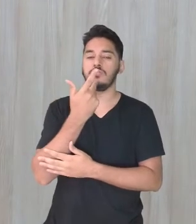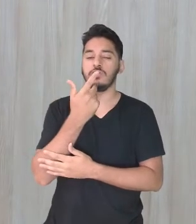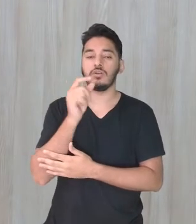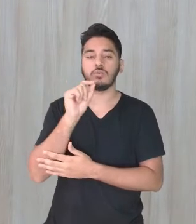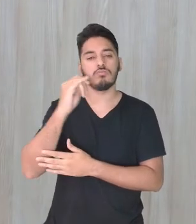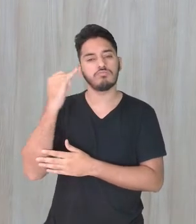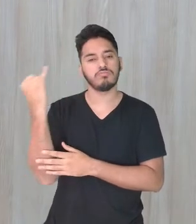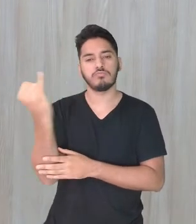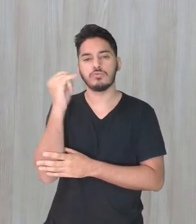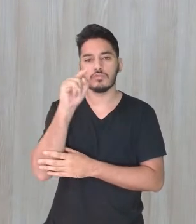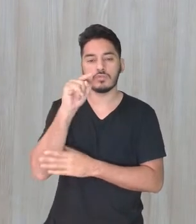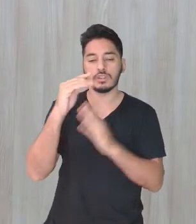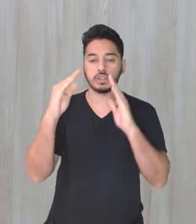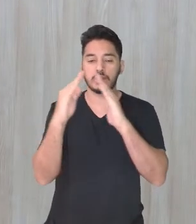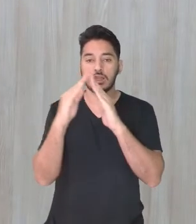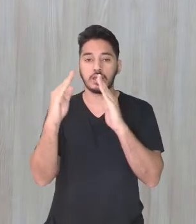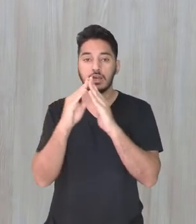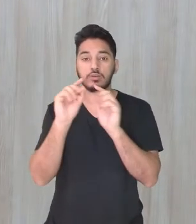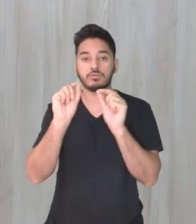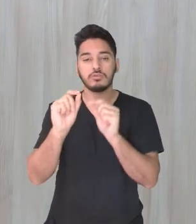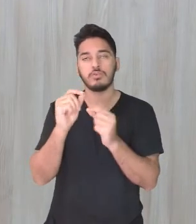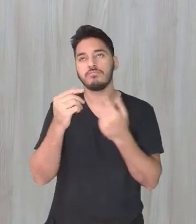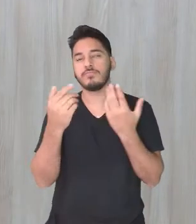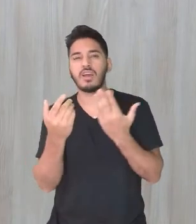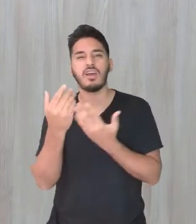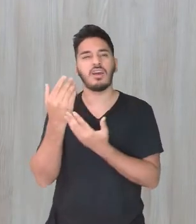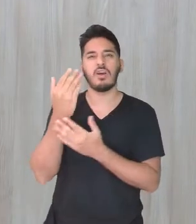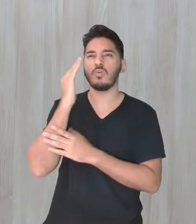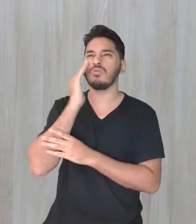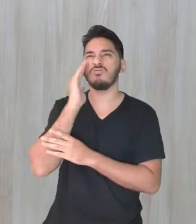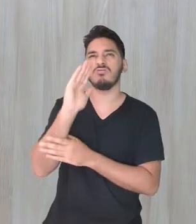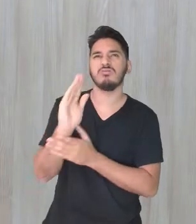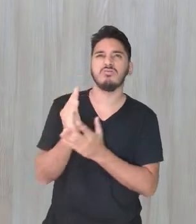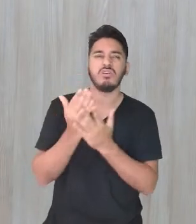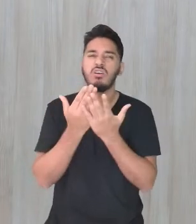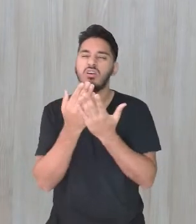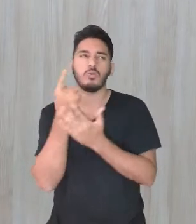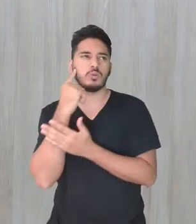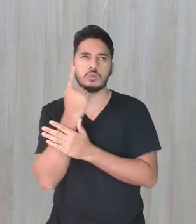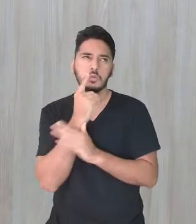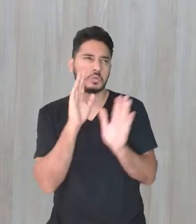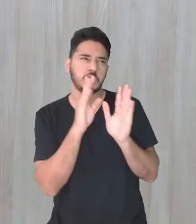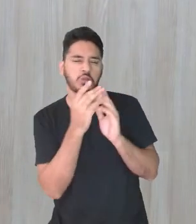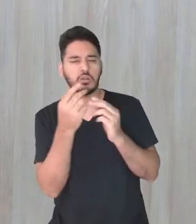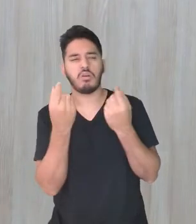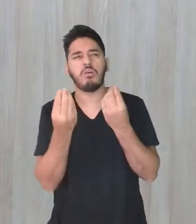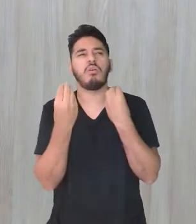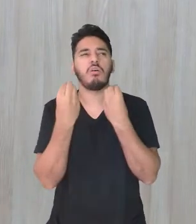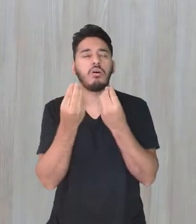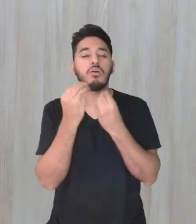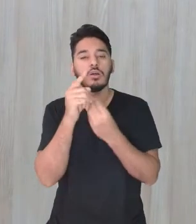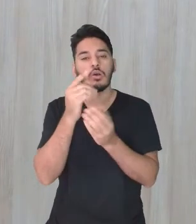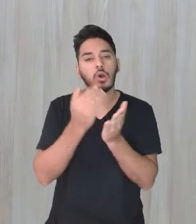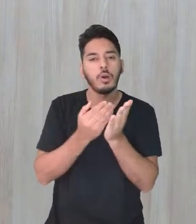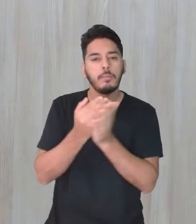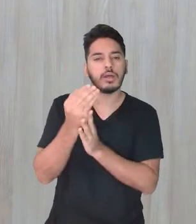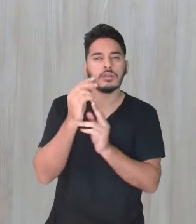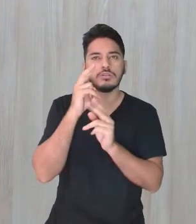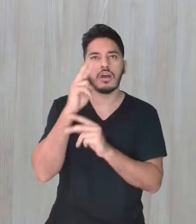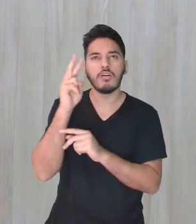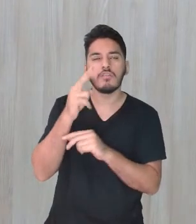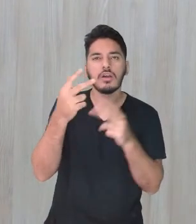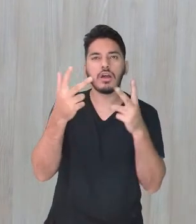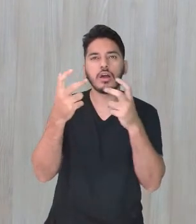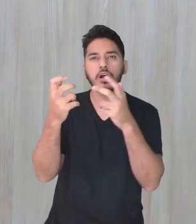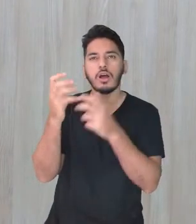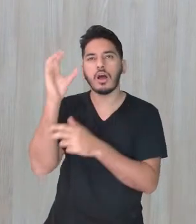é importante que você aí de casa, mesmo que você não seja surdo, né, que você comece a